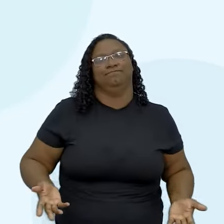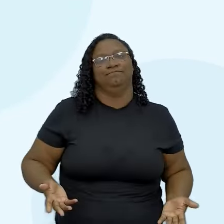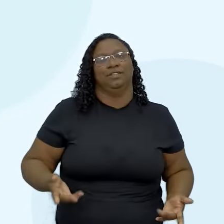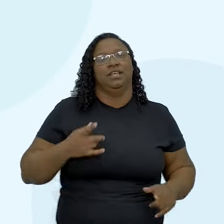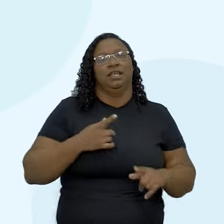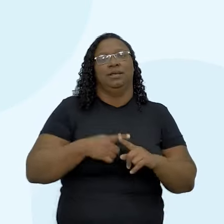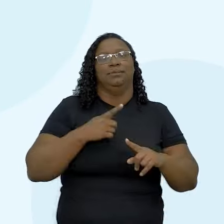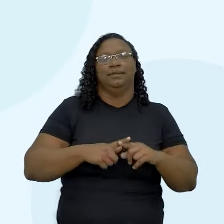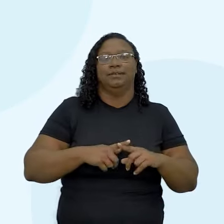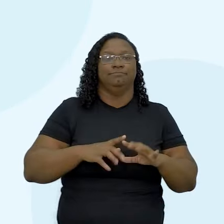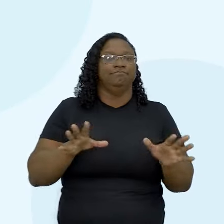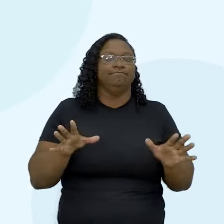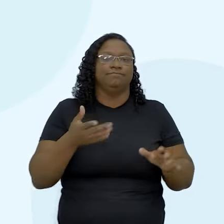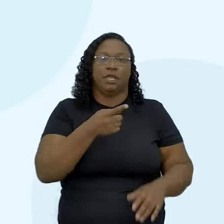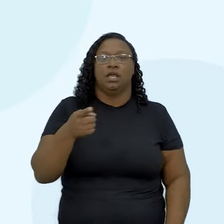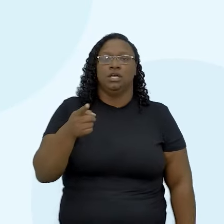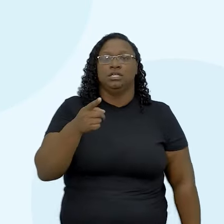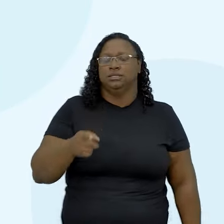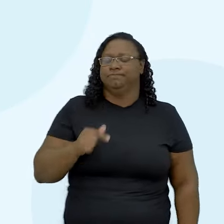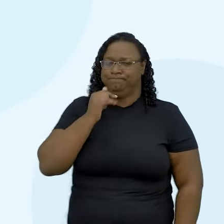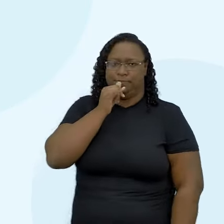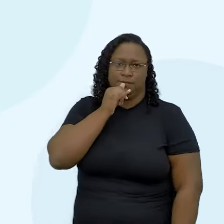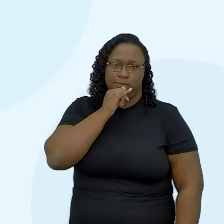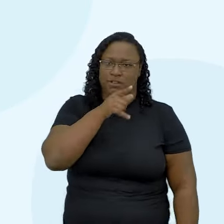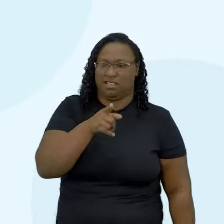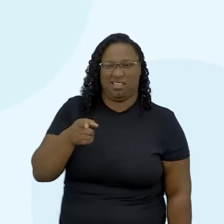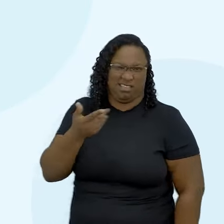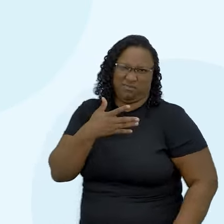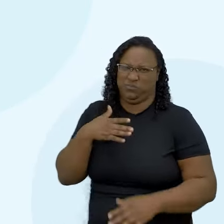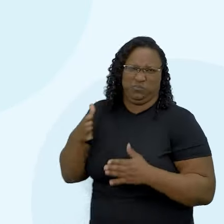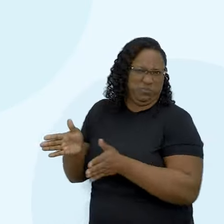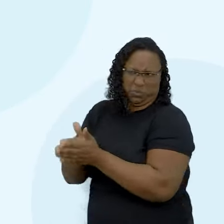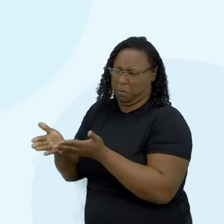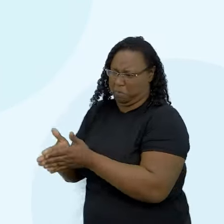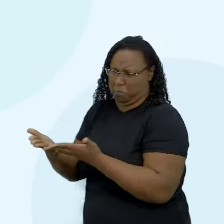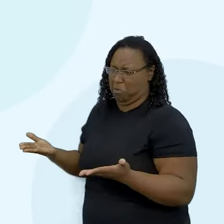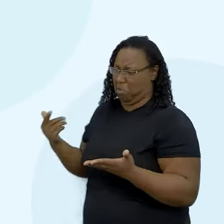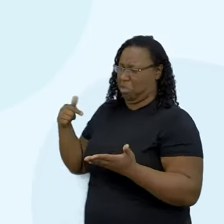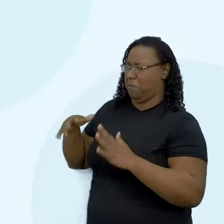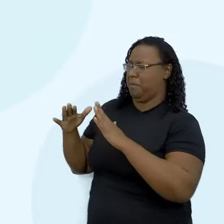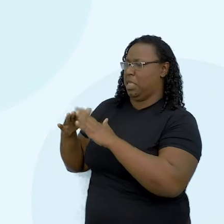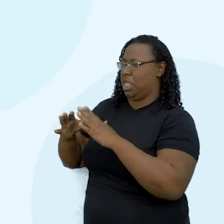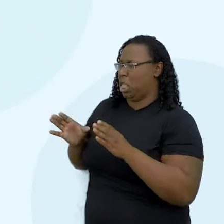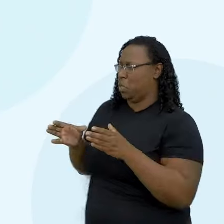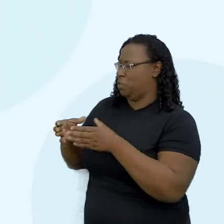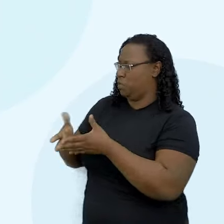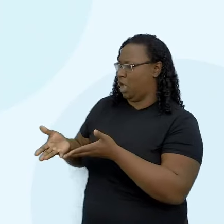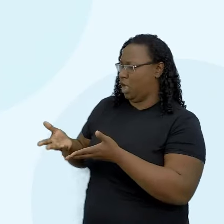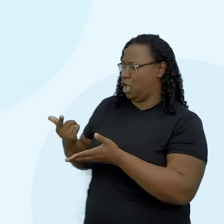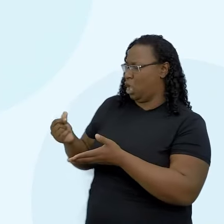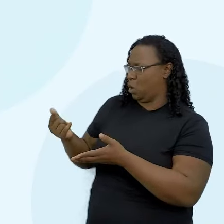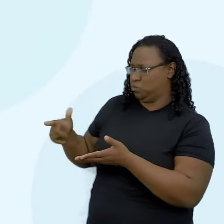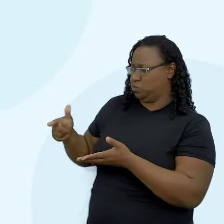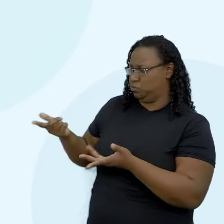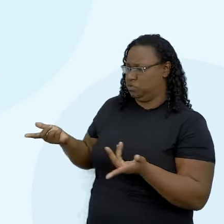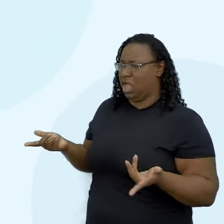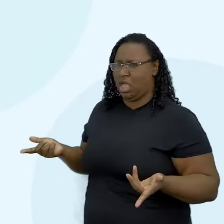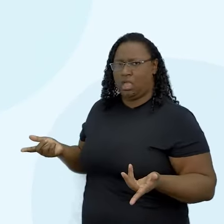tem de que, tipo, você é pobre, você mora numa comunidade, você não tem acesso a recursos.